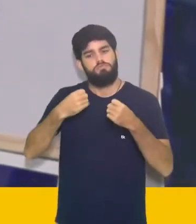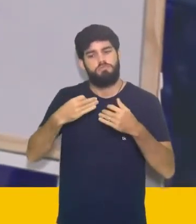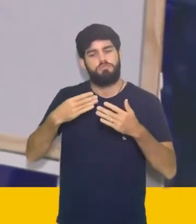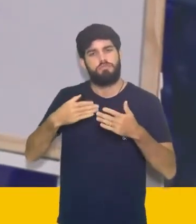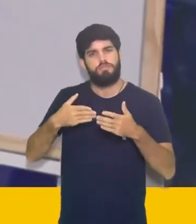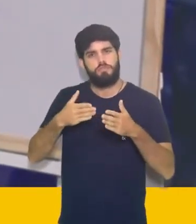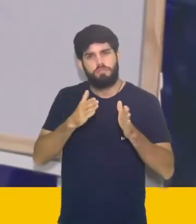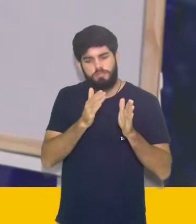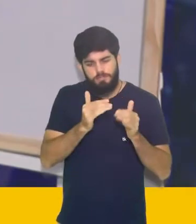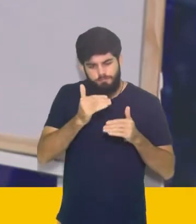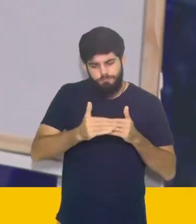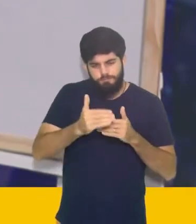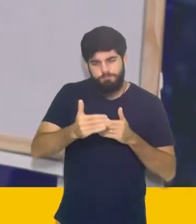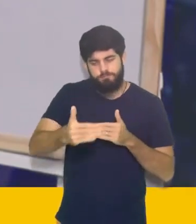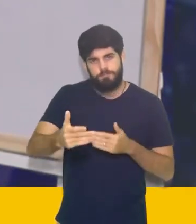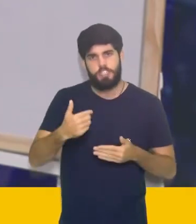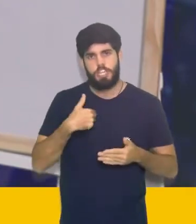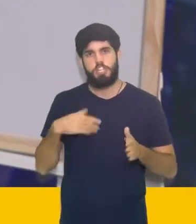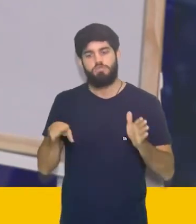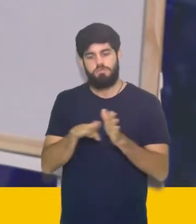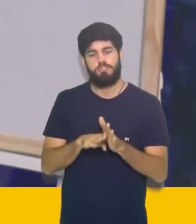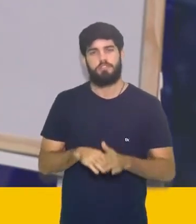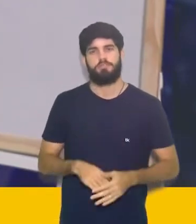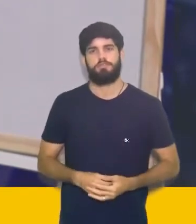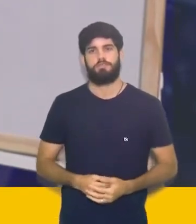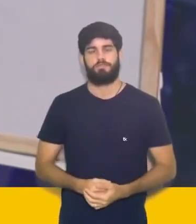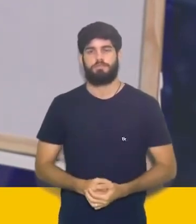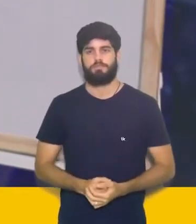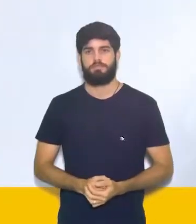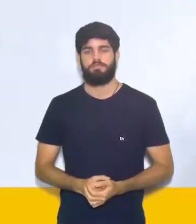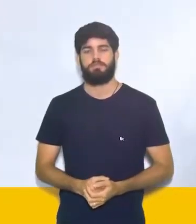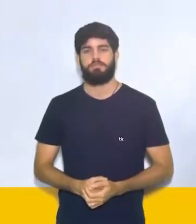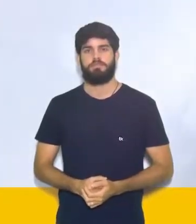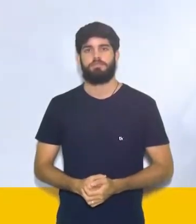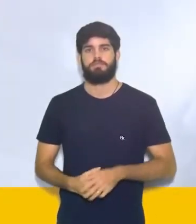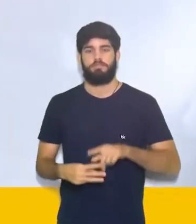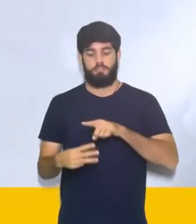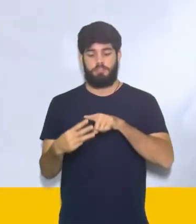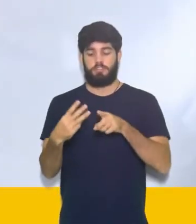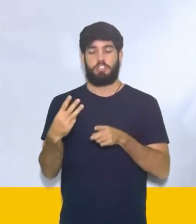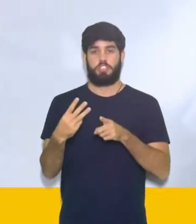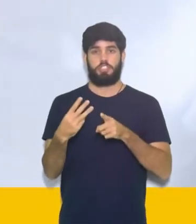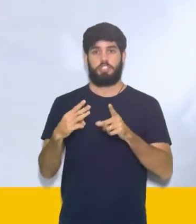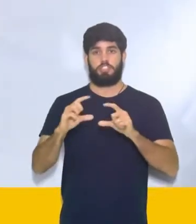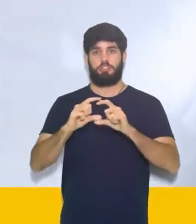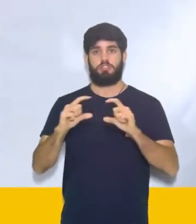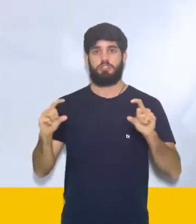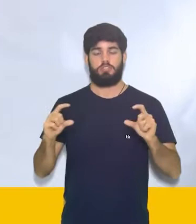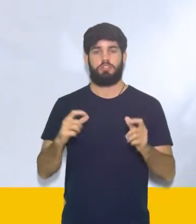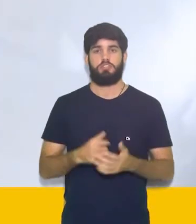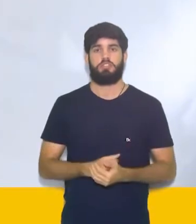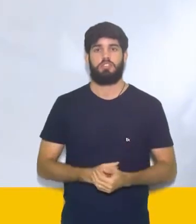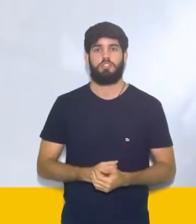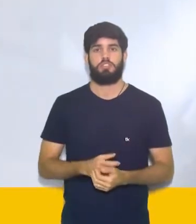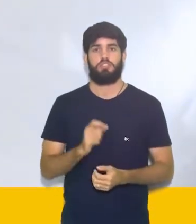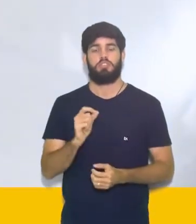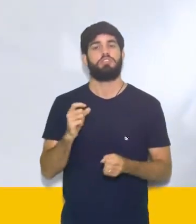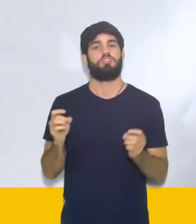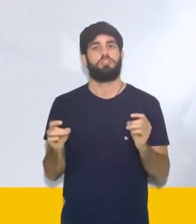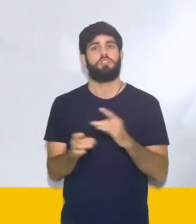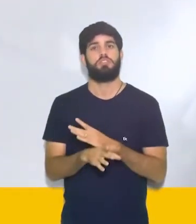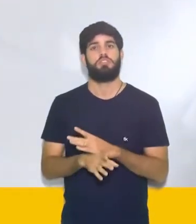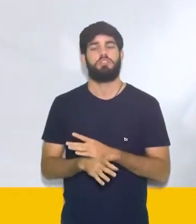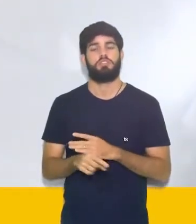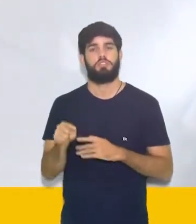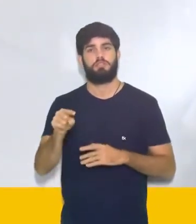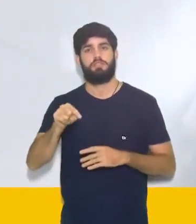passo. Eu garanto a você, eu chego lá. Bora lá. Três períodos, quem fecha?